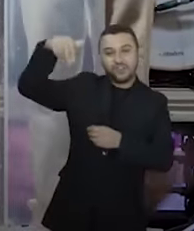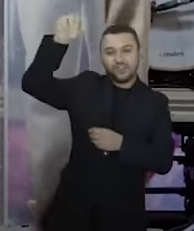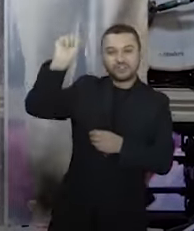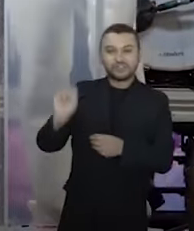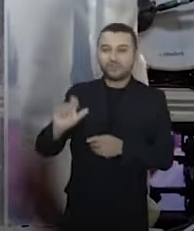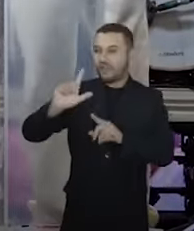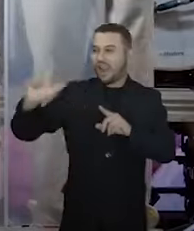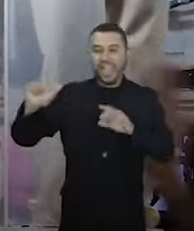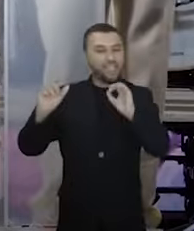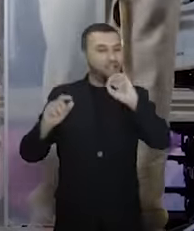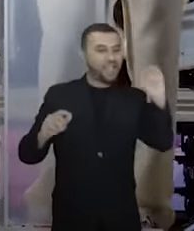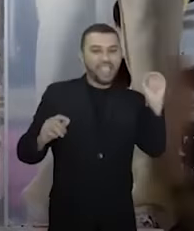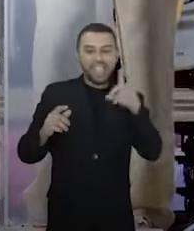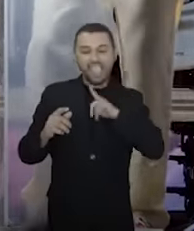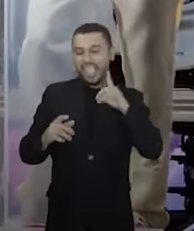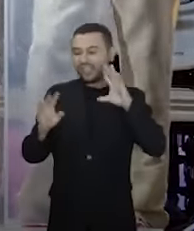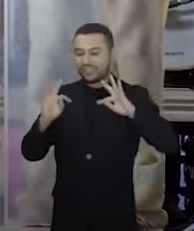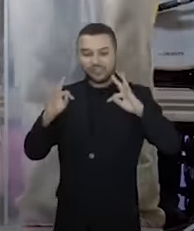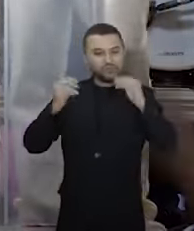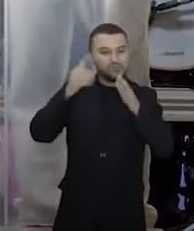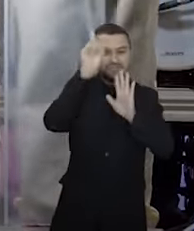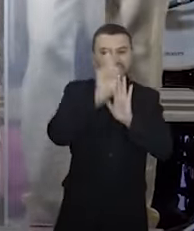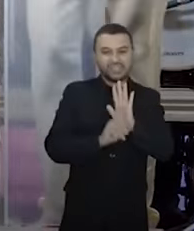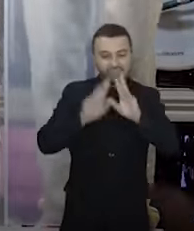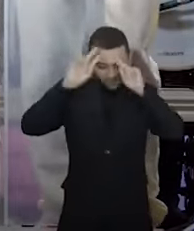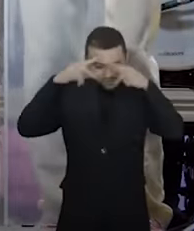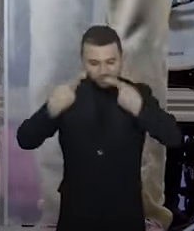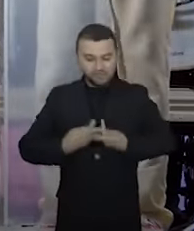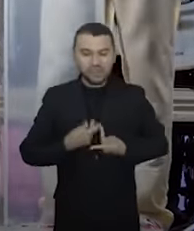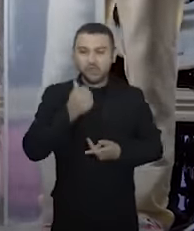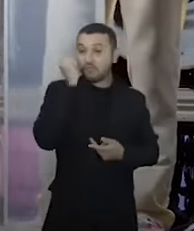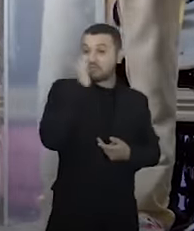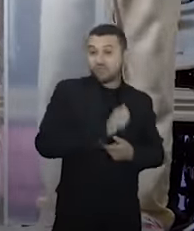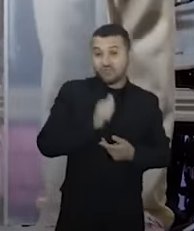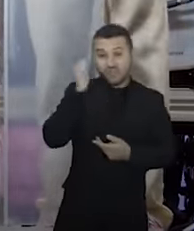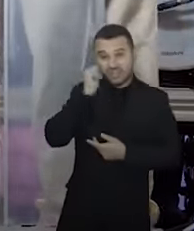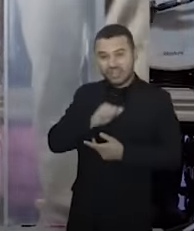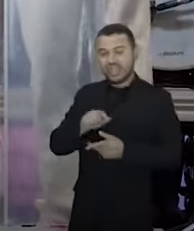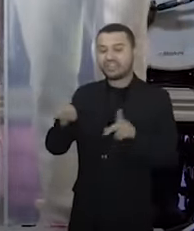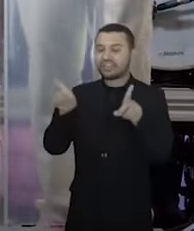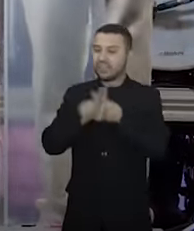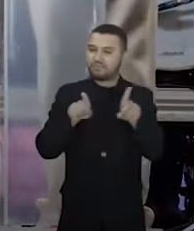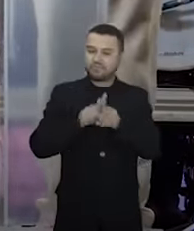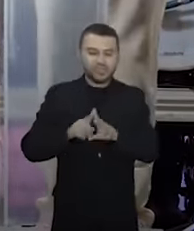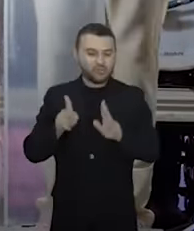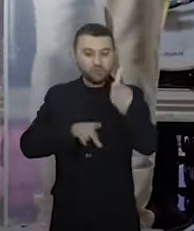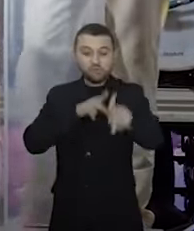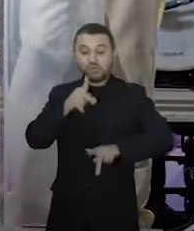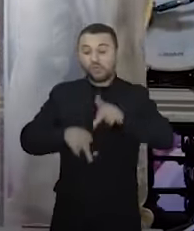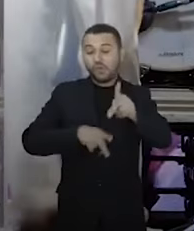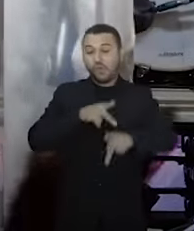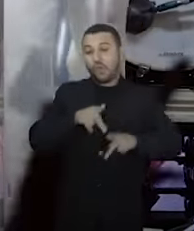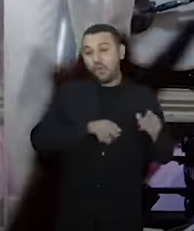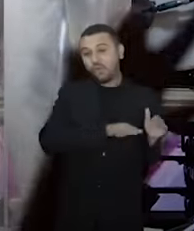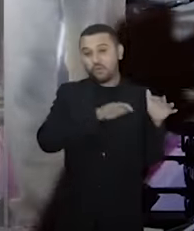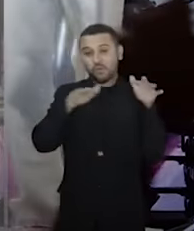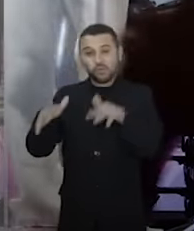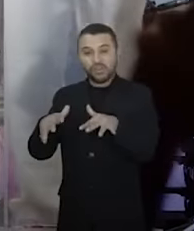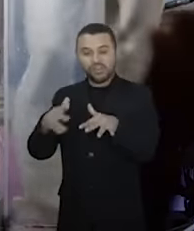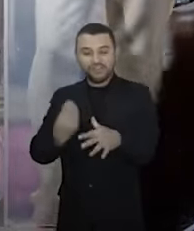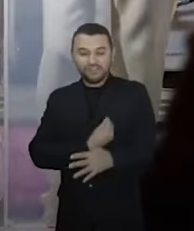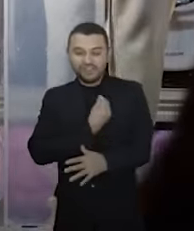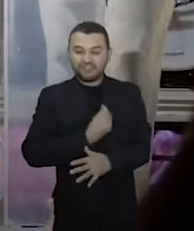é direitos humanos, é mulheres, é ciganos, gente querendo viver. Lula é